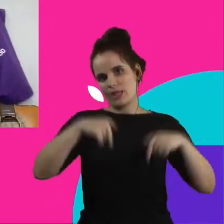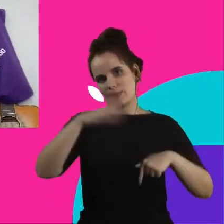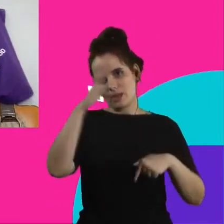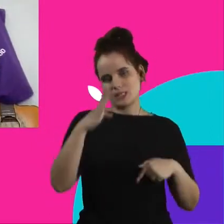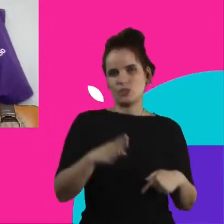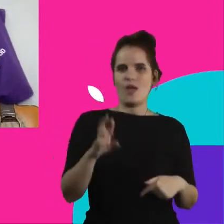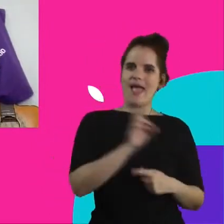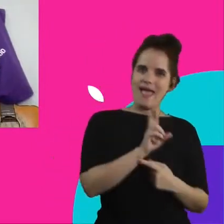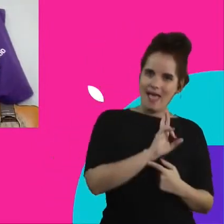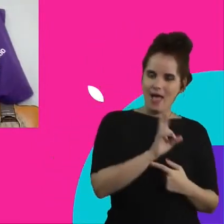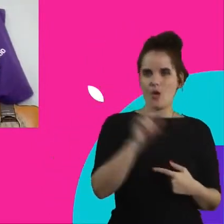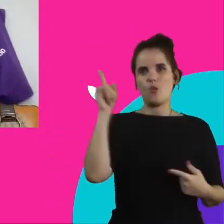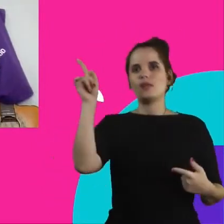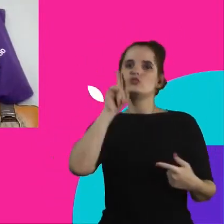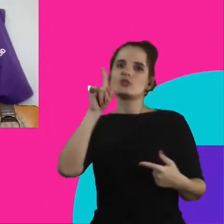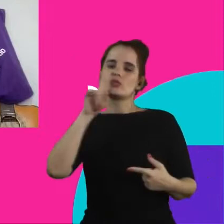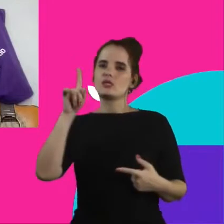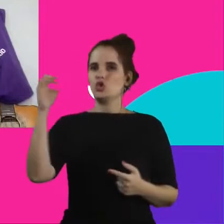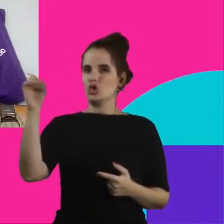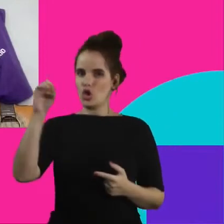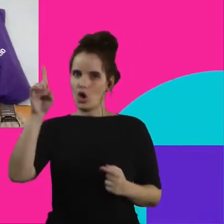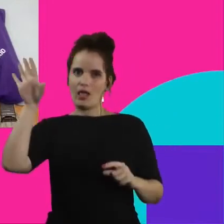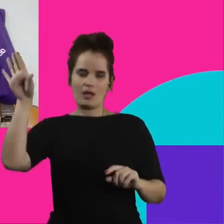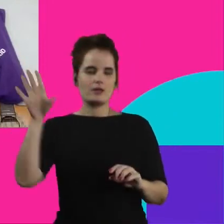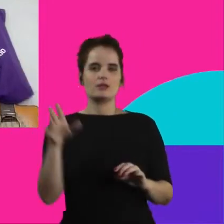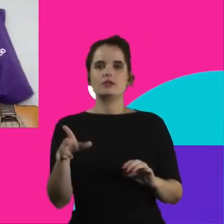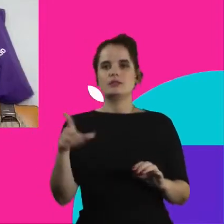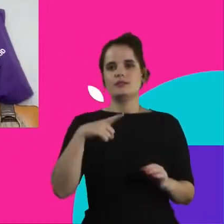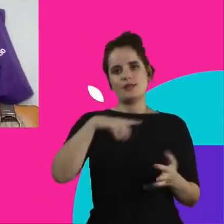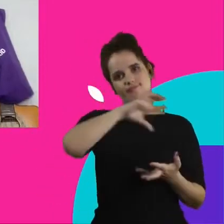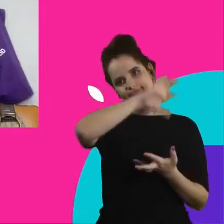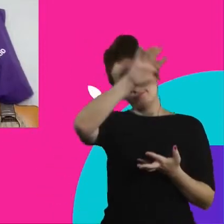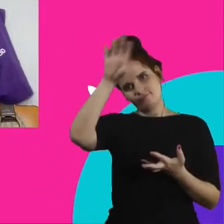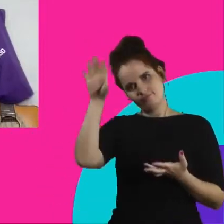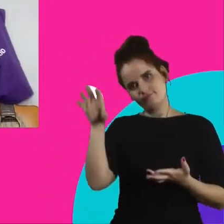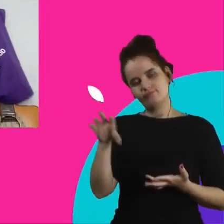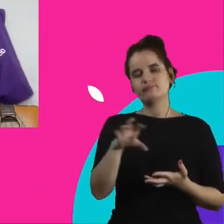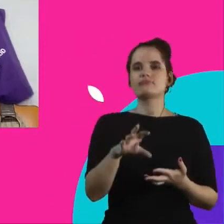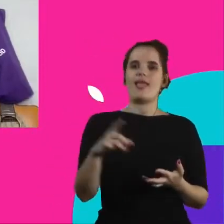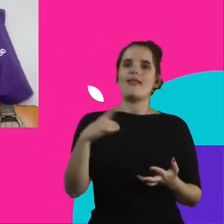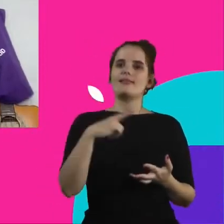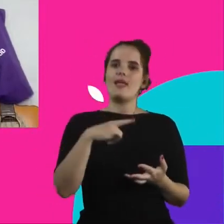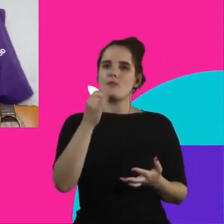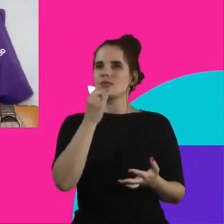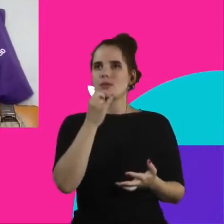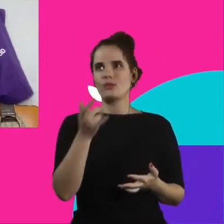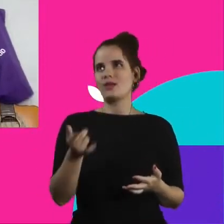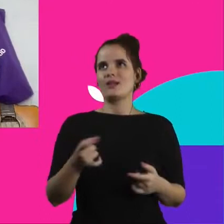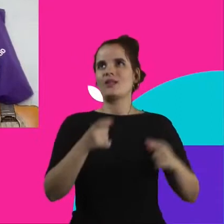Estados Unidos. Então, tem gente que até hoje acredita que existe uma reserva de